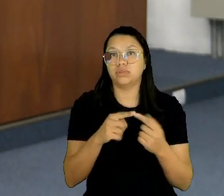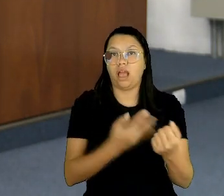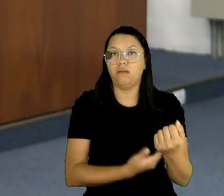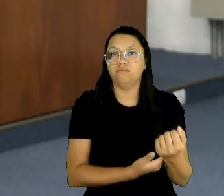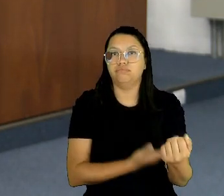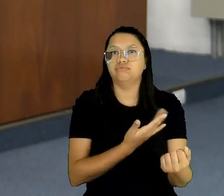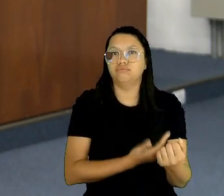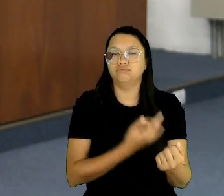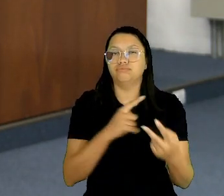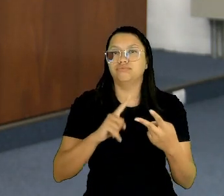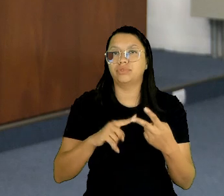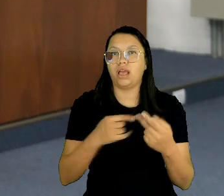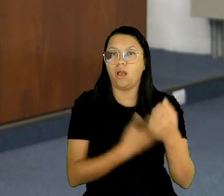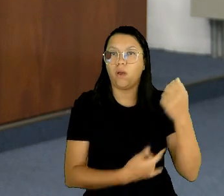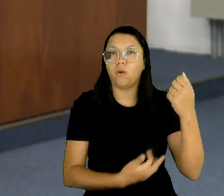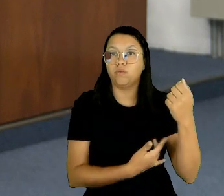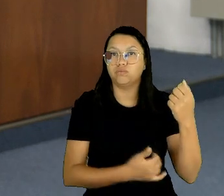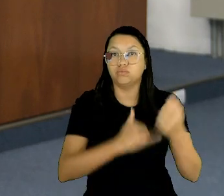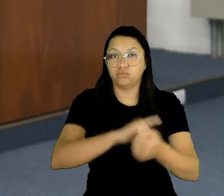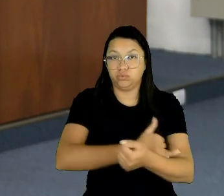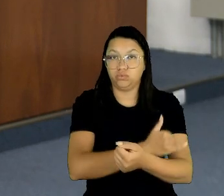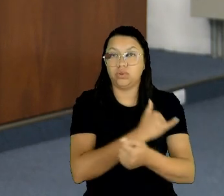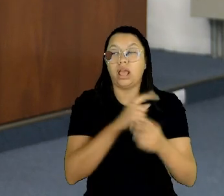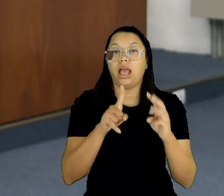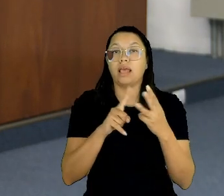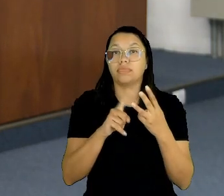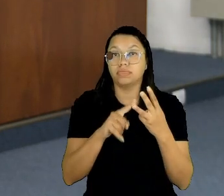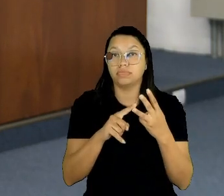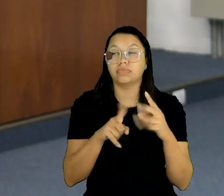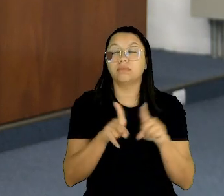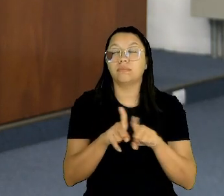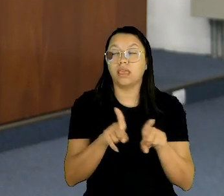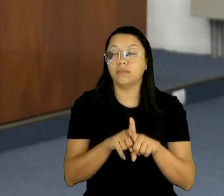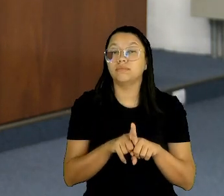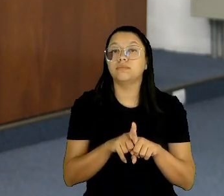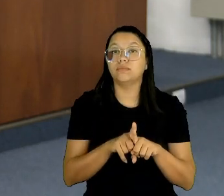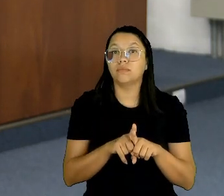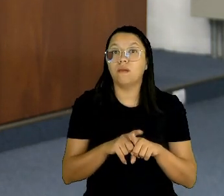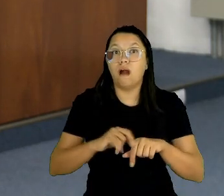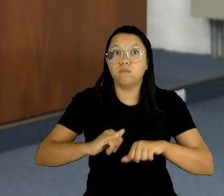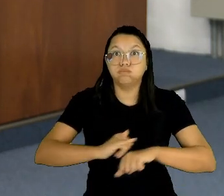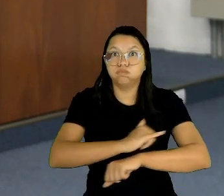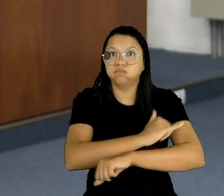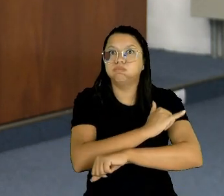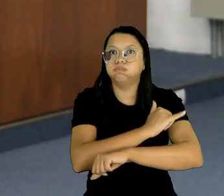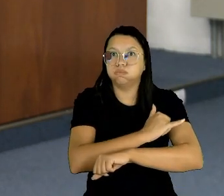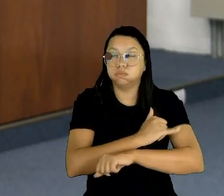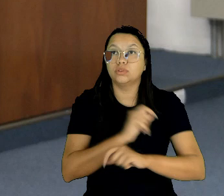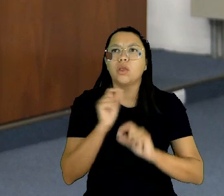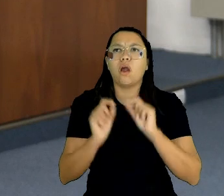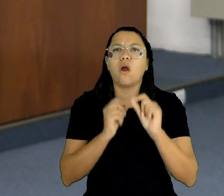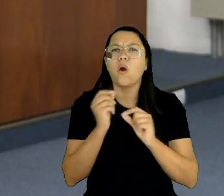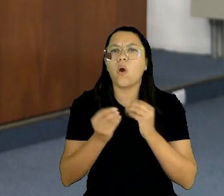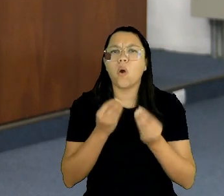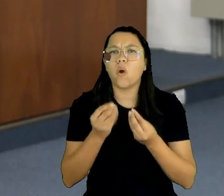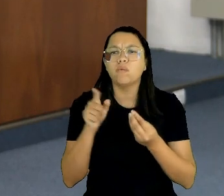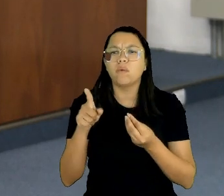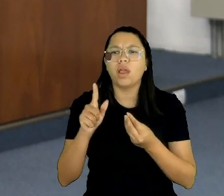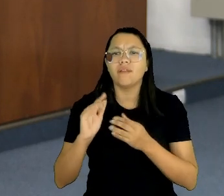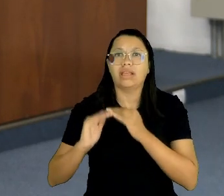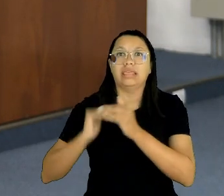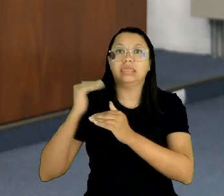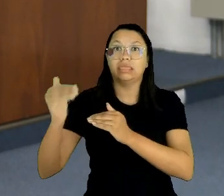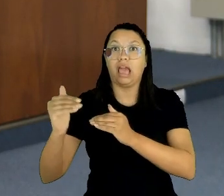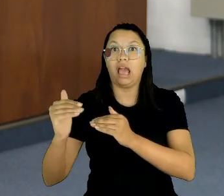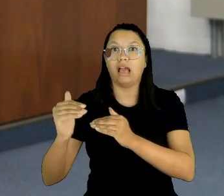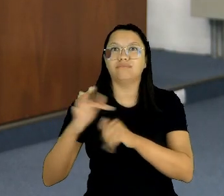a pressão alta, o colesterol, a glicemia alterada e o excesso de peso. E o que faz para esse paciente evoluir para